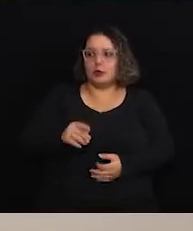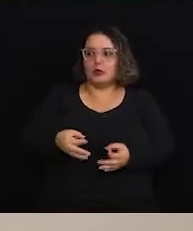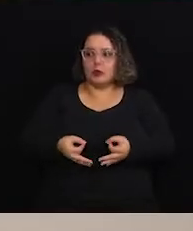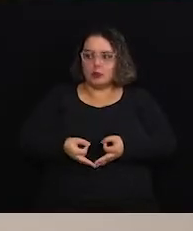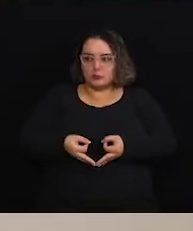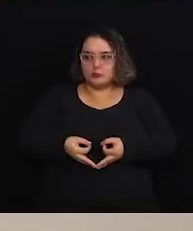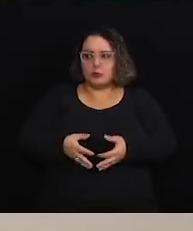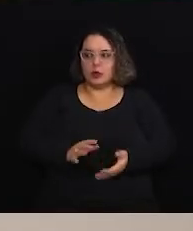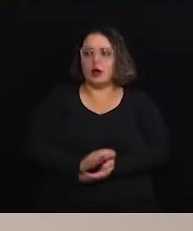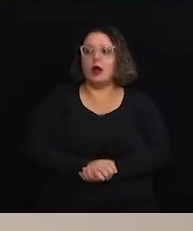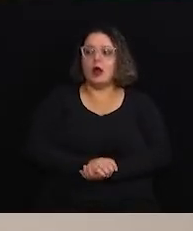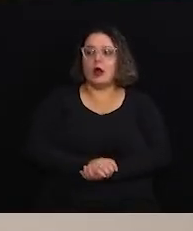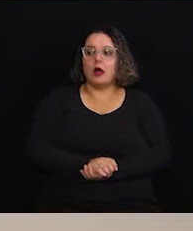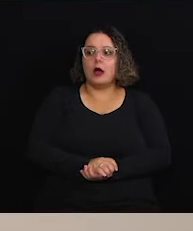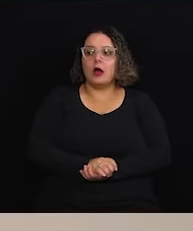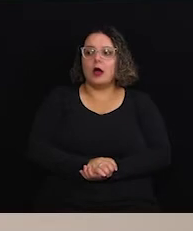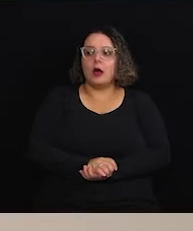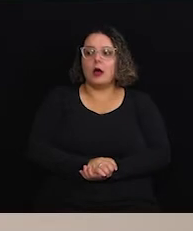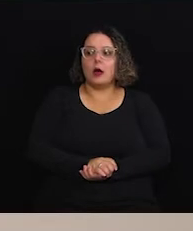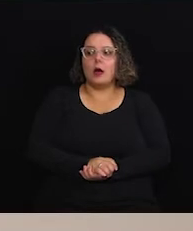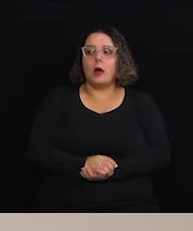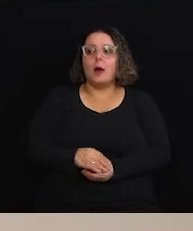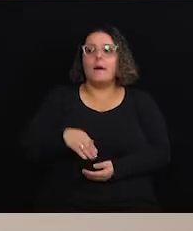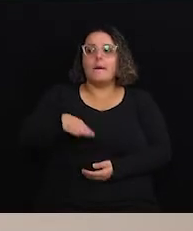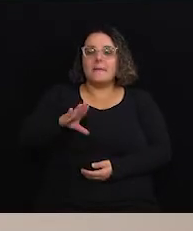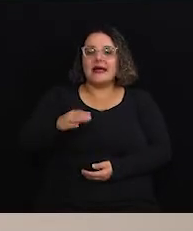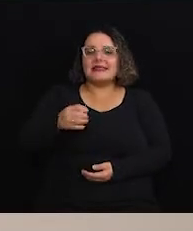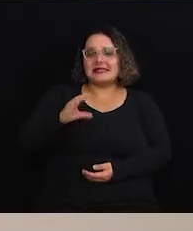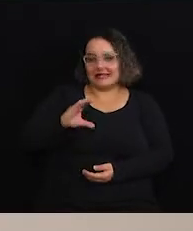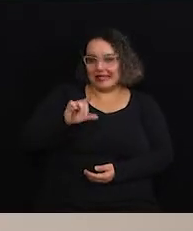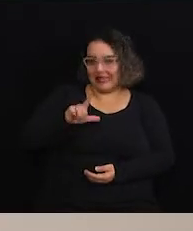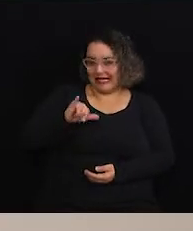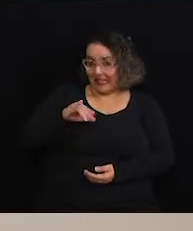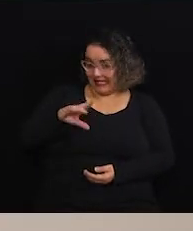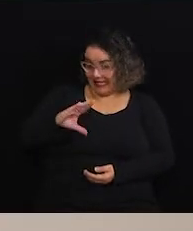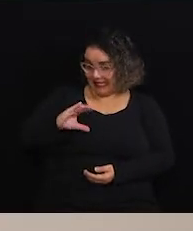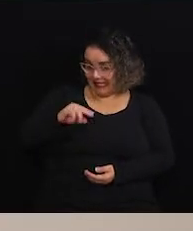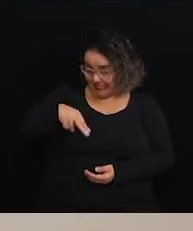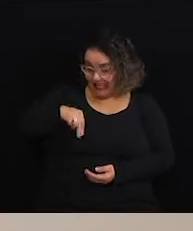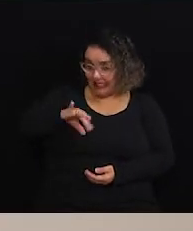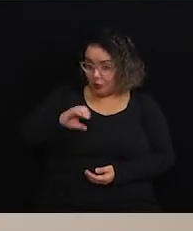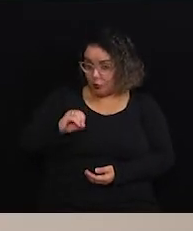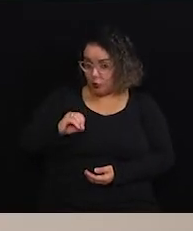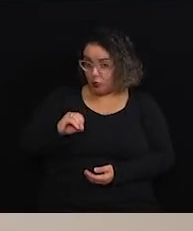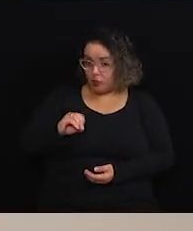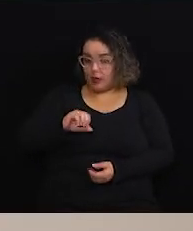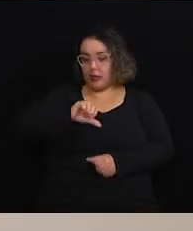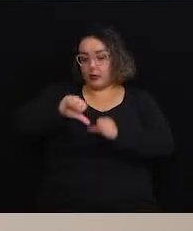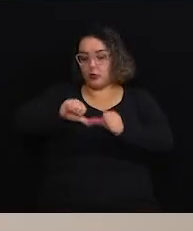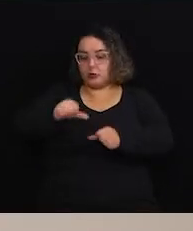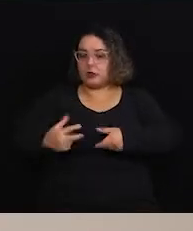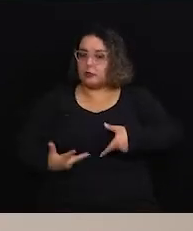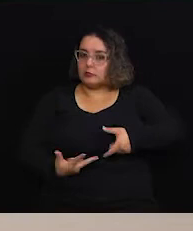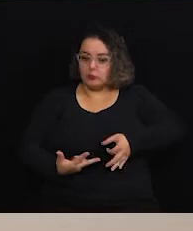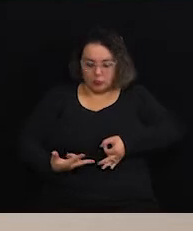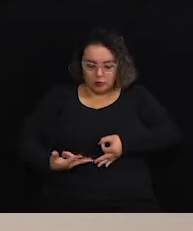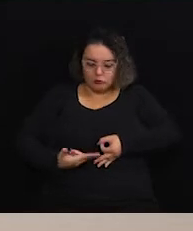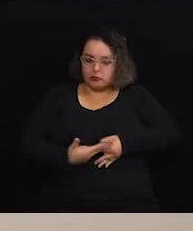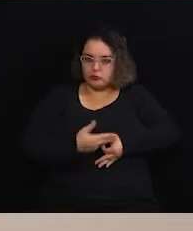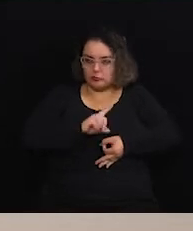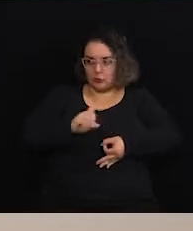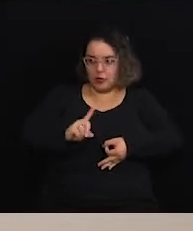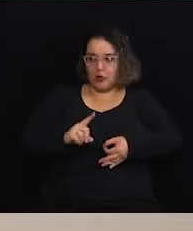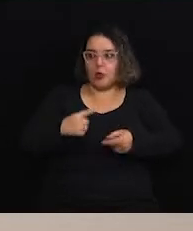gente costuma ser mais clínico do que cirúrgico, porque, assim, como a endometriose hoje já sabe ter um componente